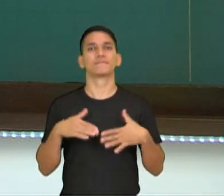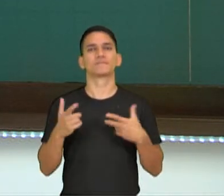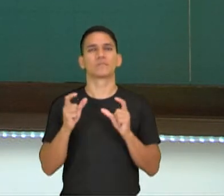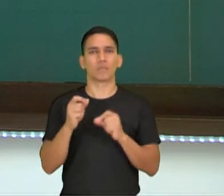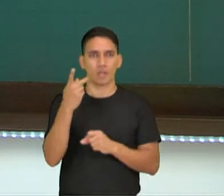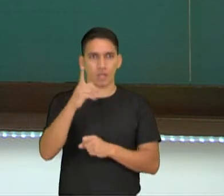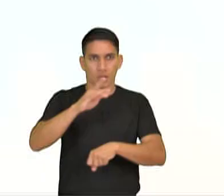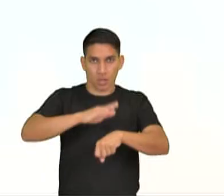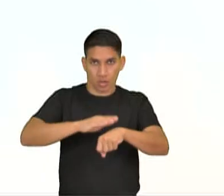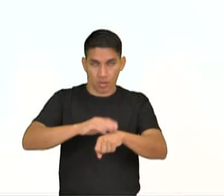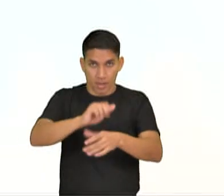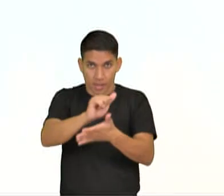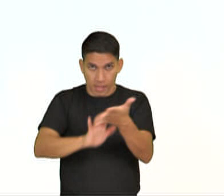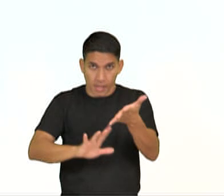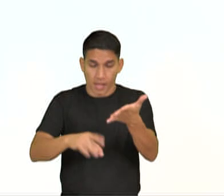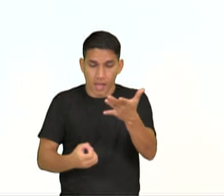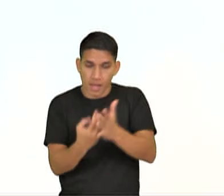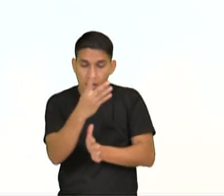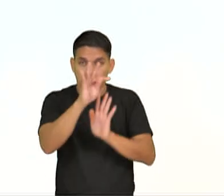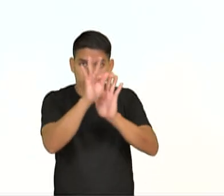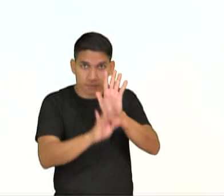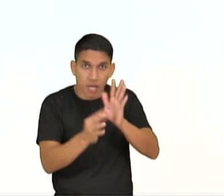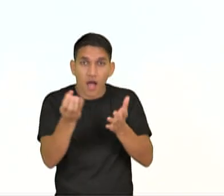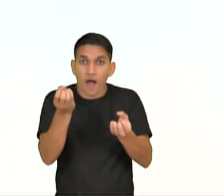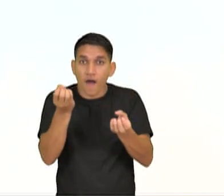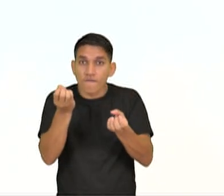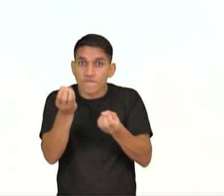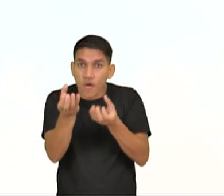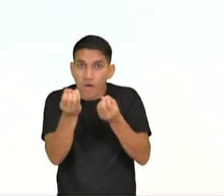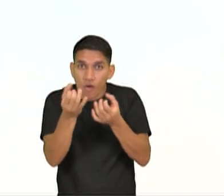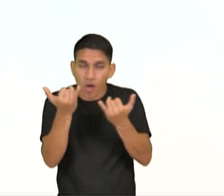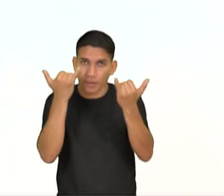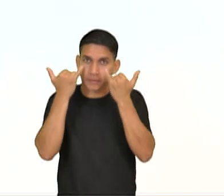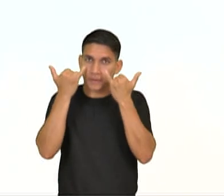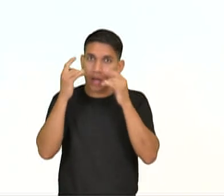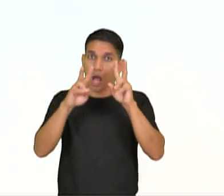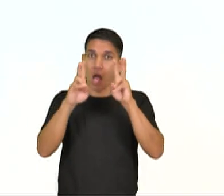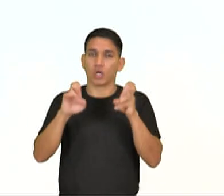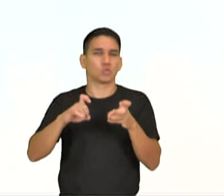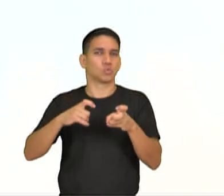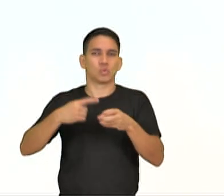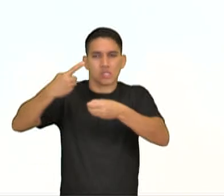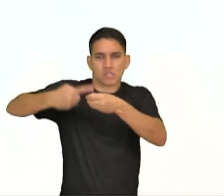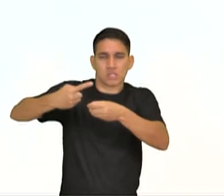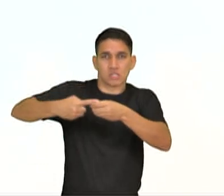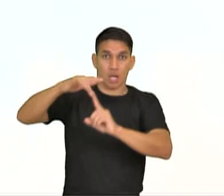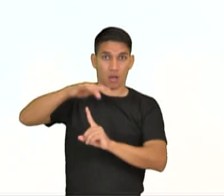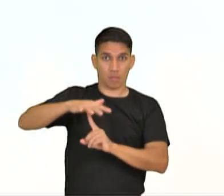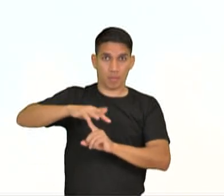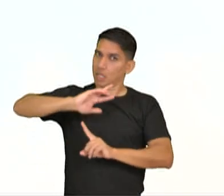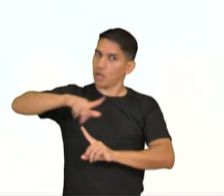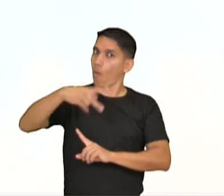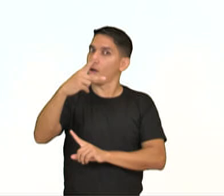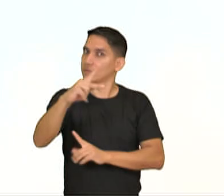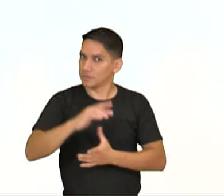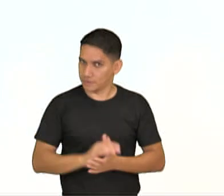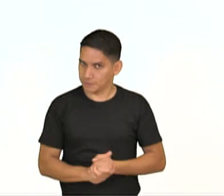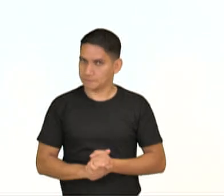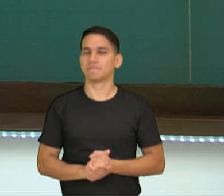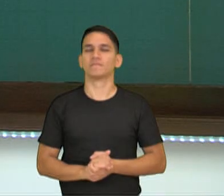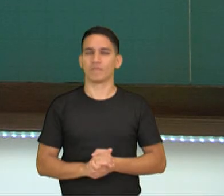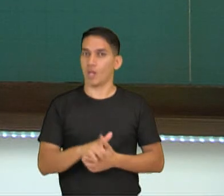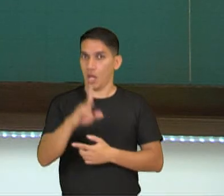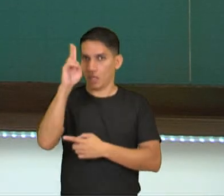sua tarefa é escrever um texto com informações sobre uma cidade paranaense que não seja a sua. Então, vocês